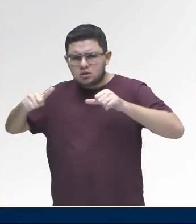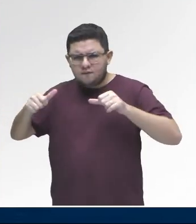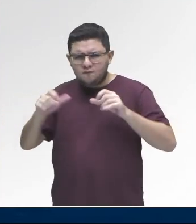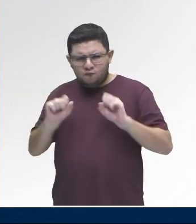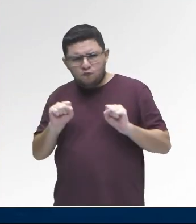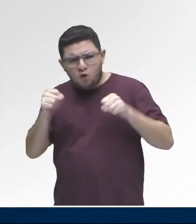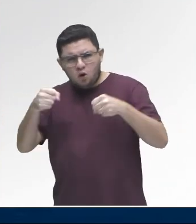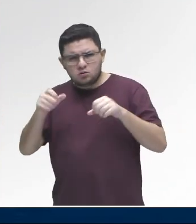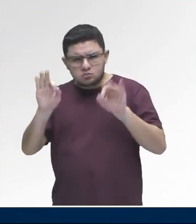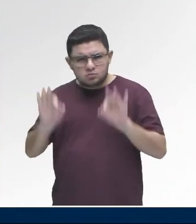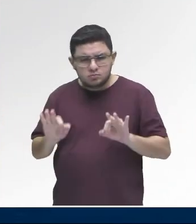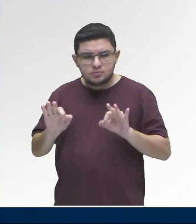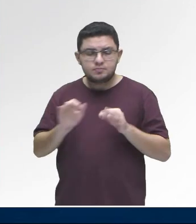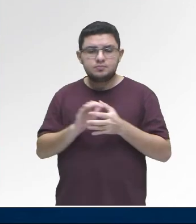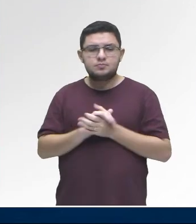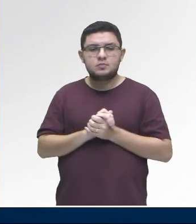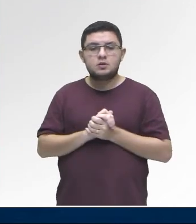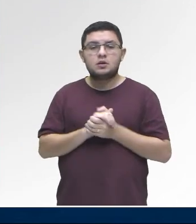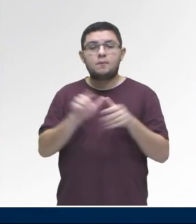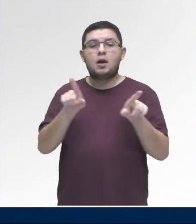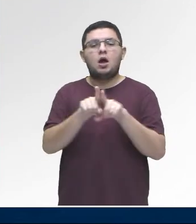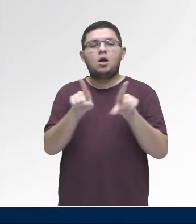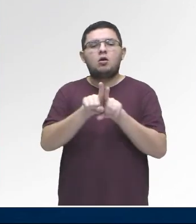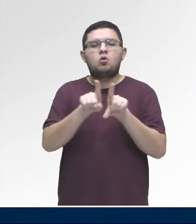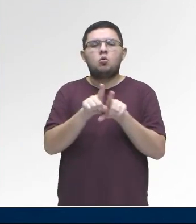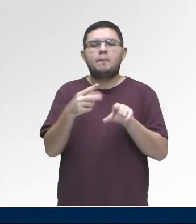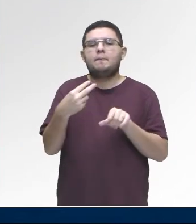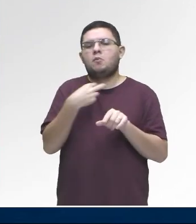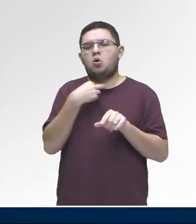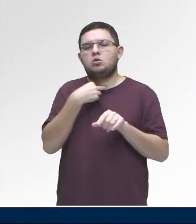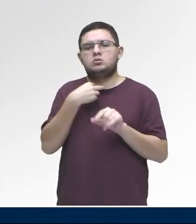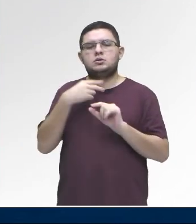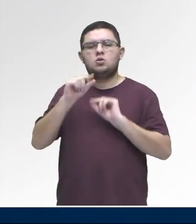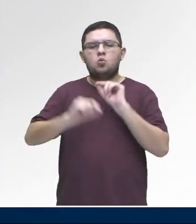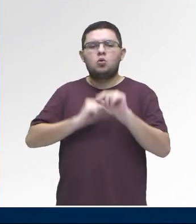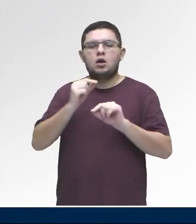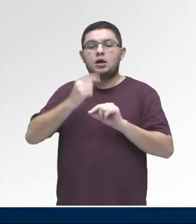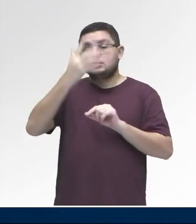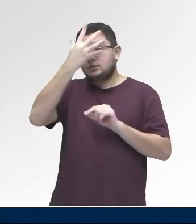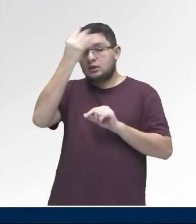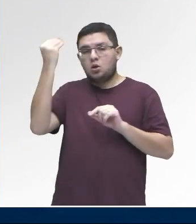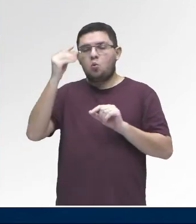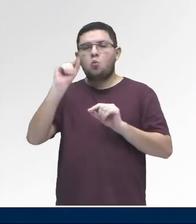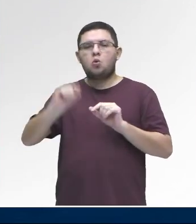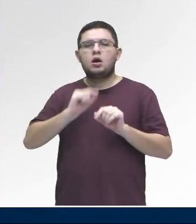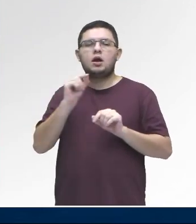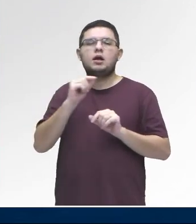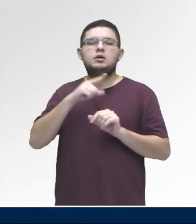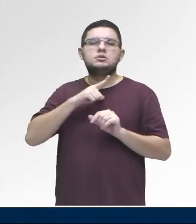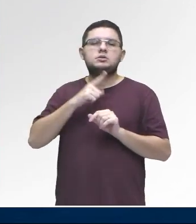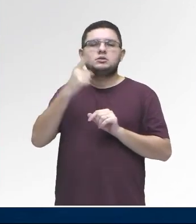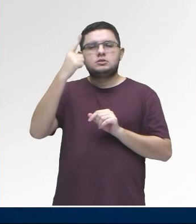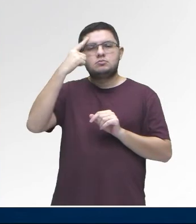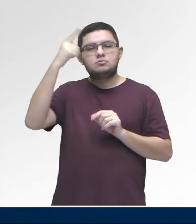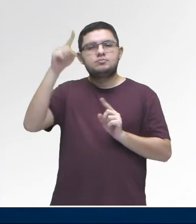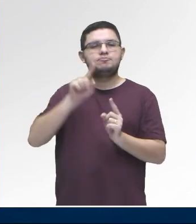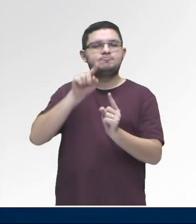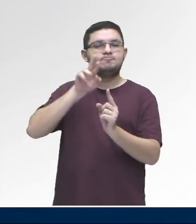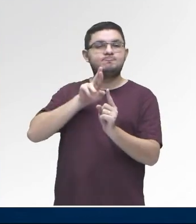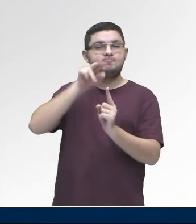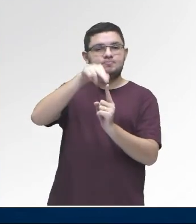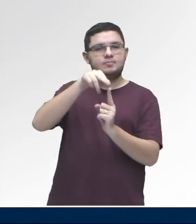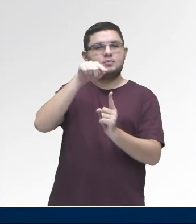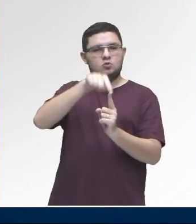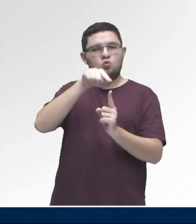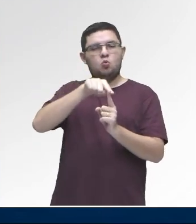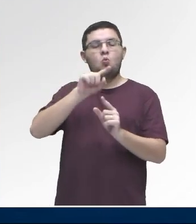E também não posso esquecer que existe um valor referencial, né, para a constante